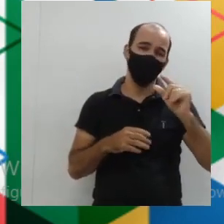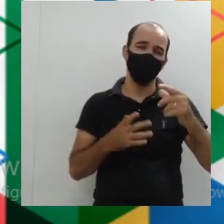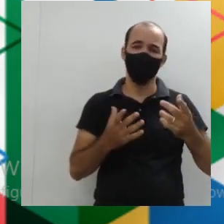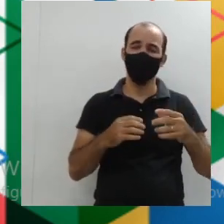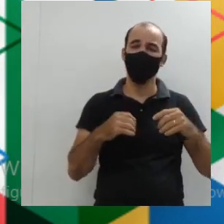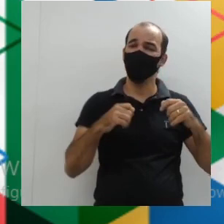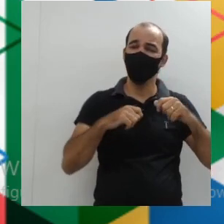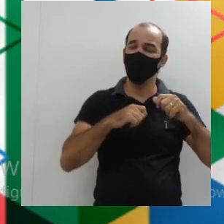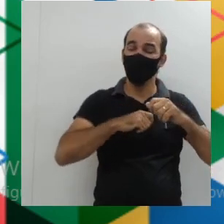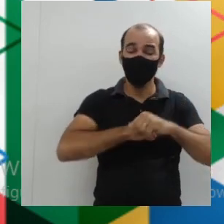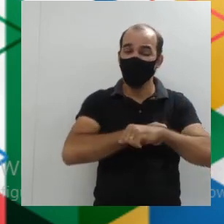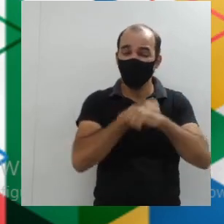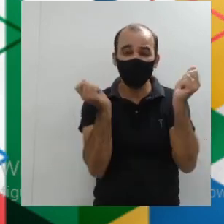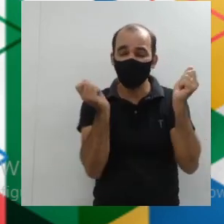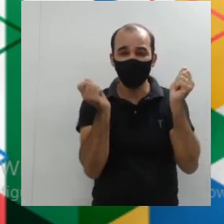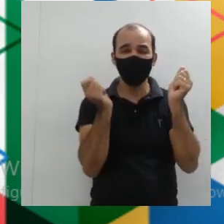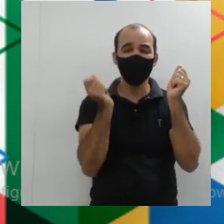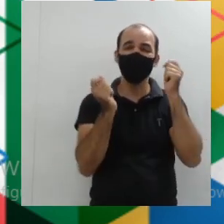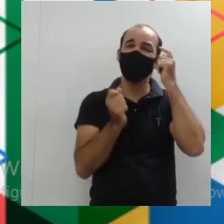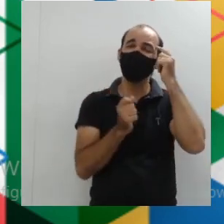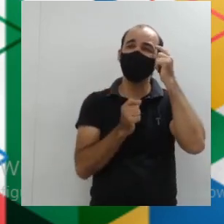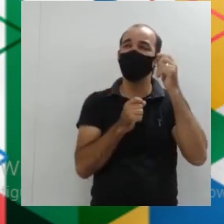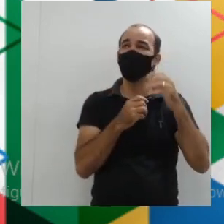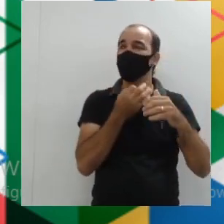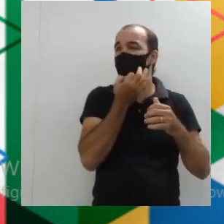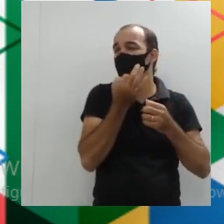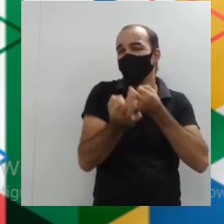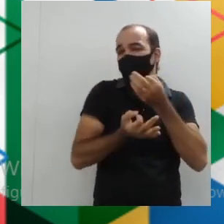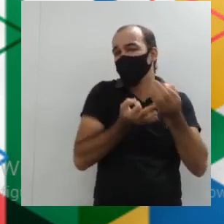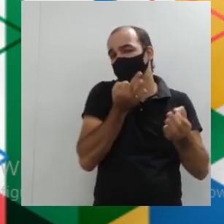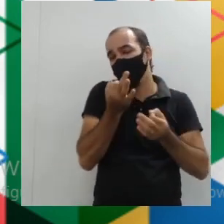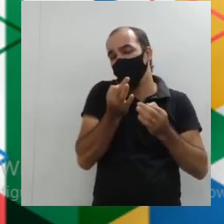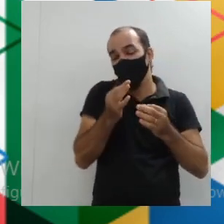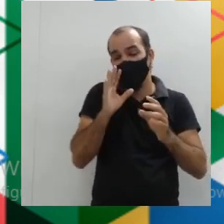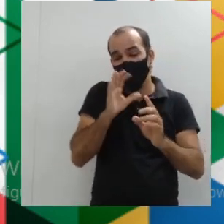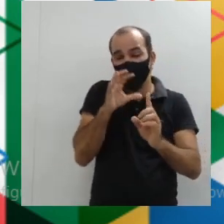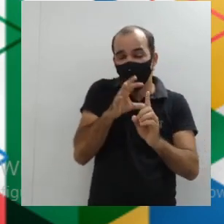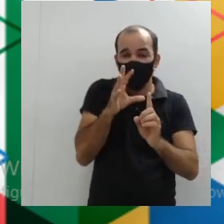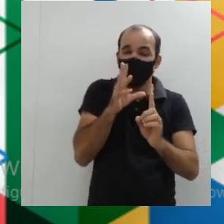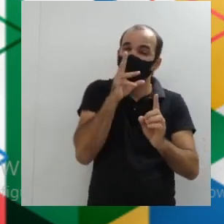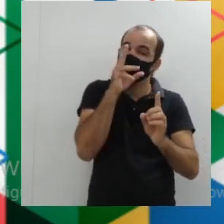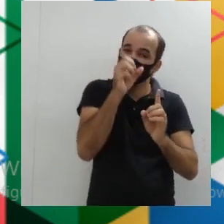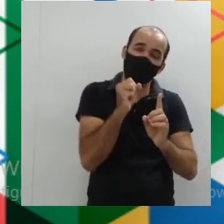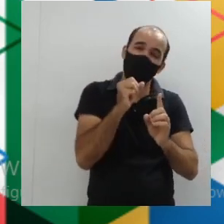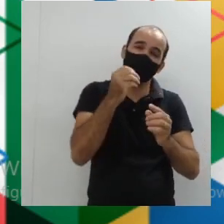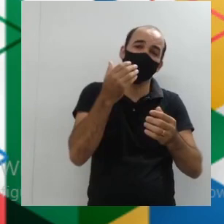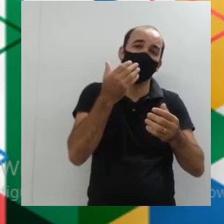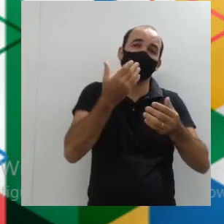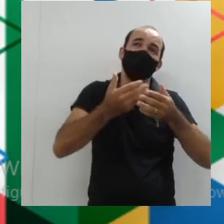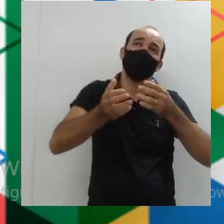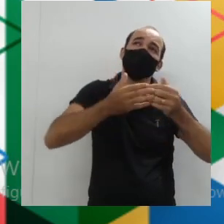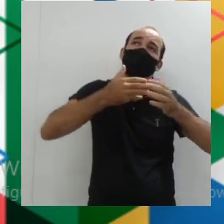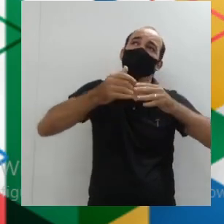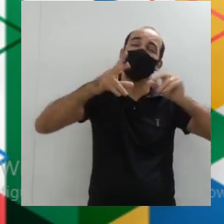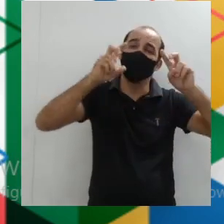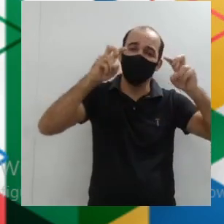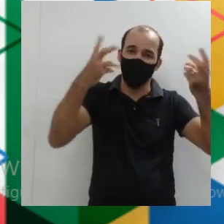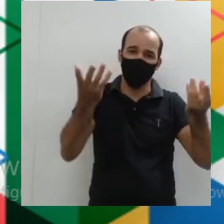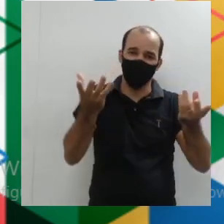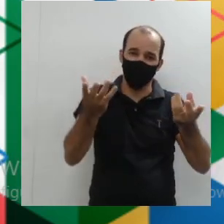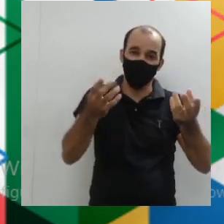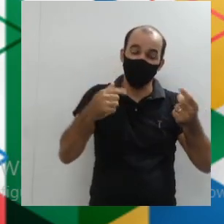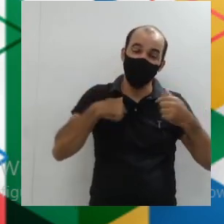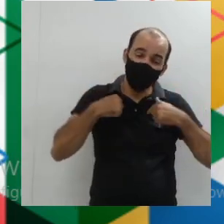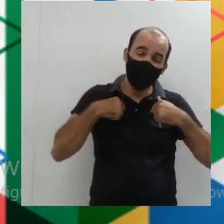desenvolver uma opinião forte em relação a determinadas coisas. Eu preciso sempre